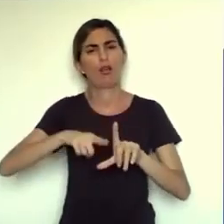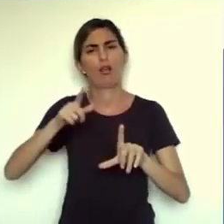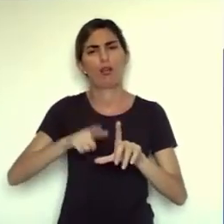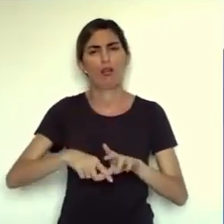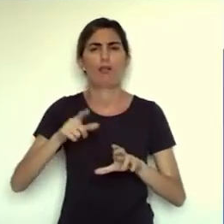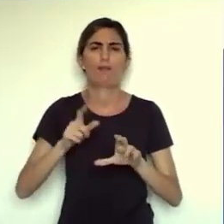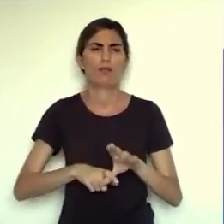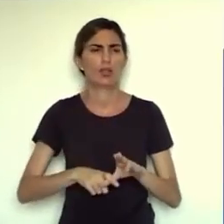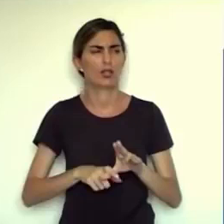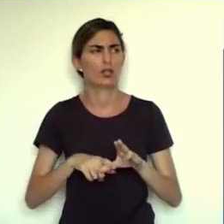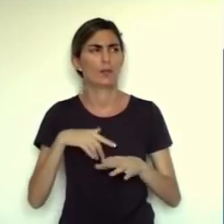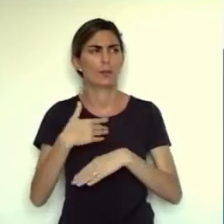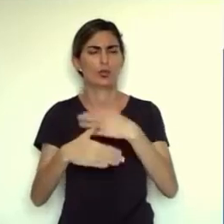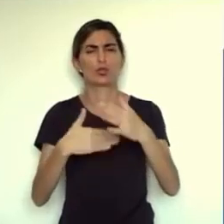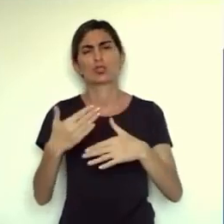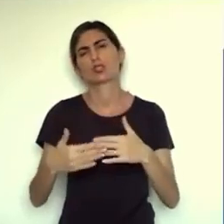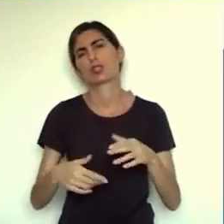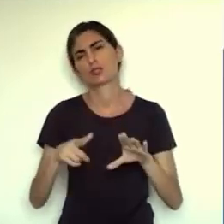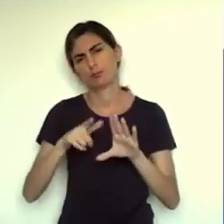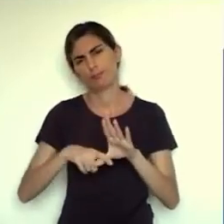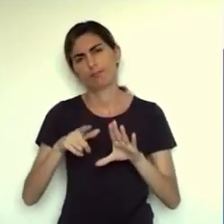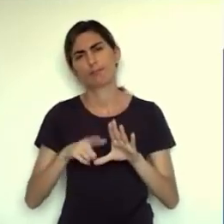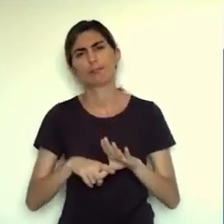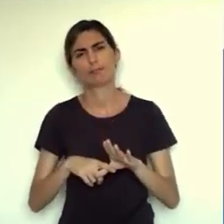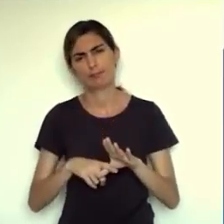ficou devendo